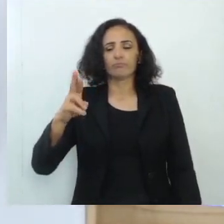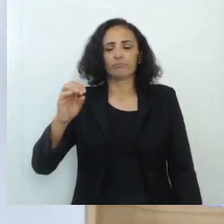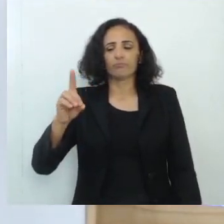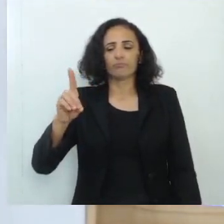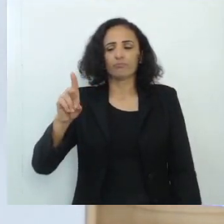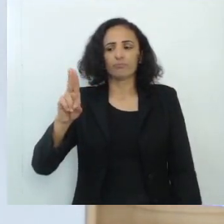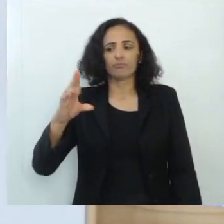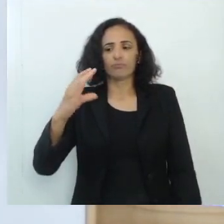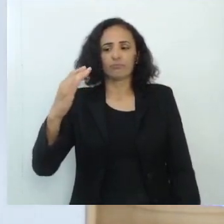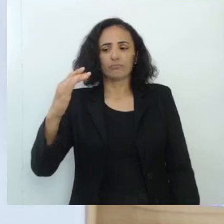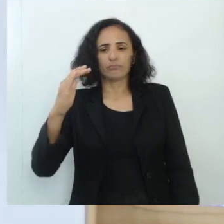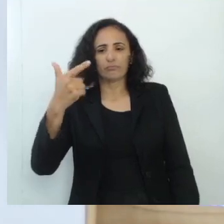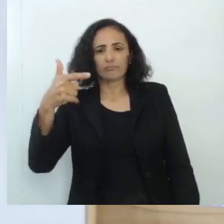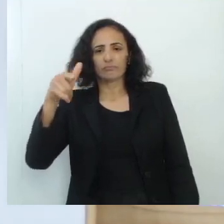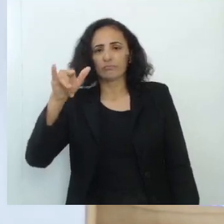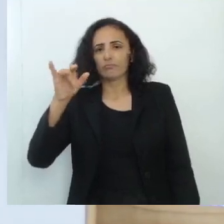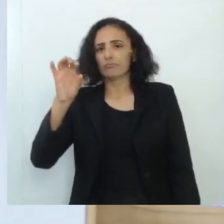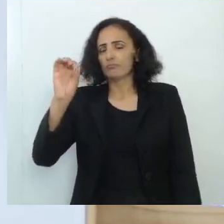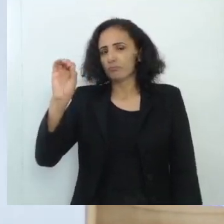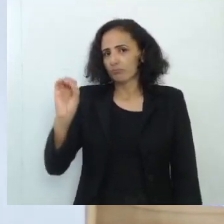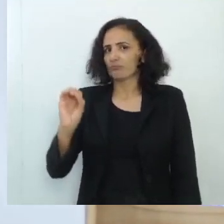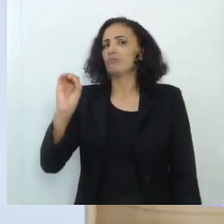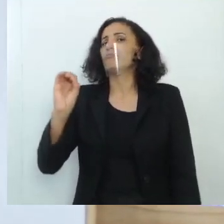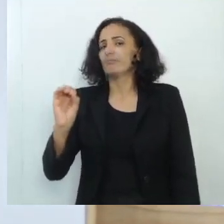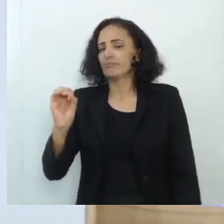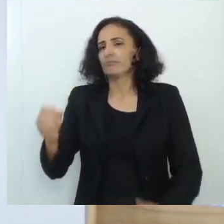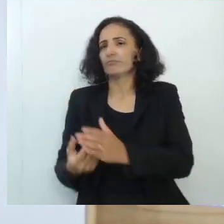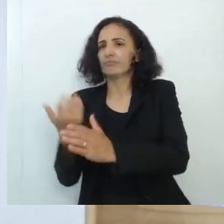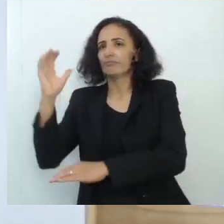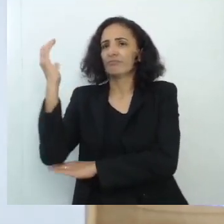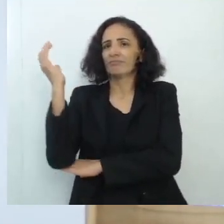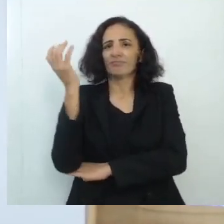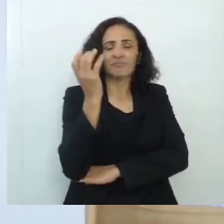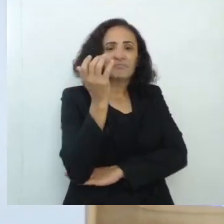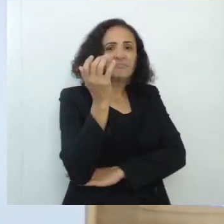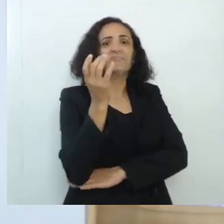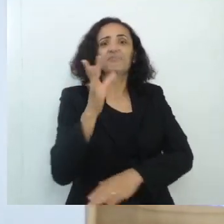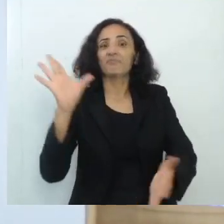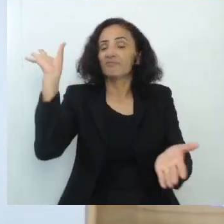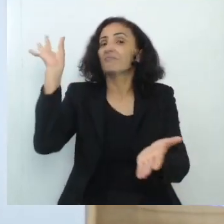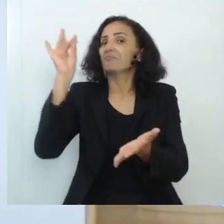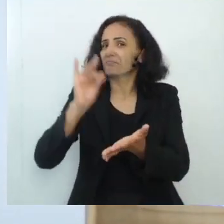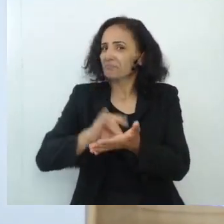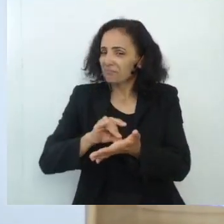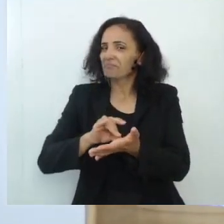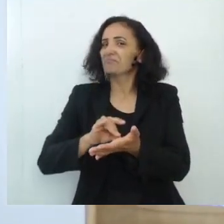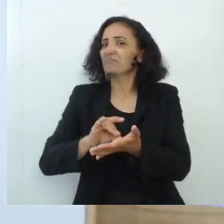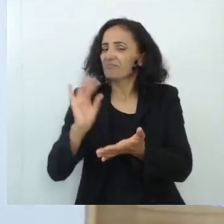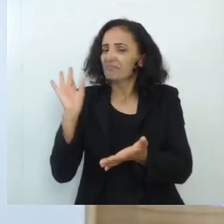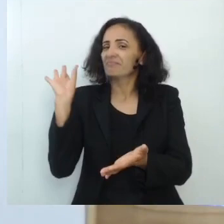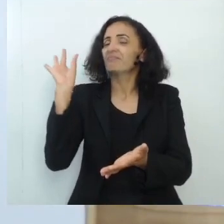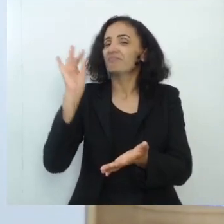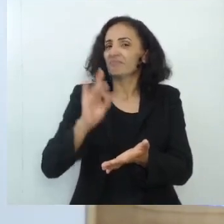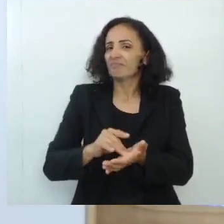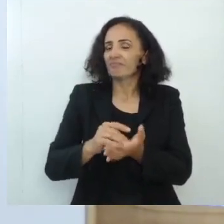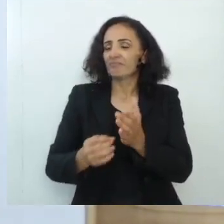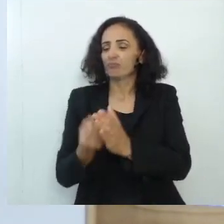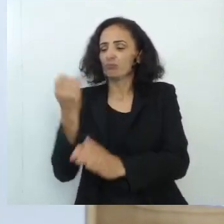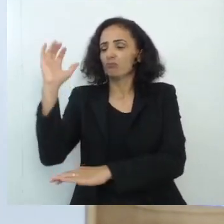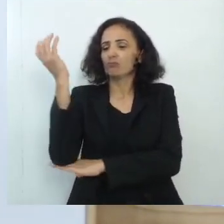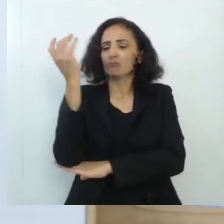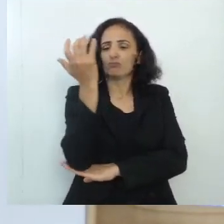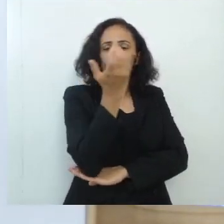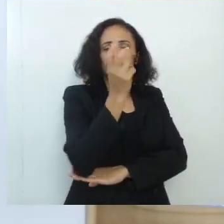pela reprodução da samambaia. Por incrível que pareça, a samambaia vai se